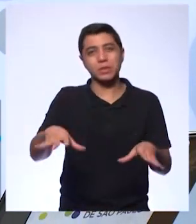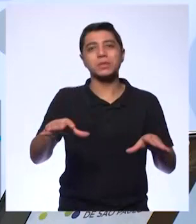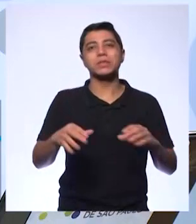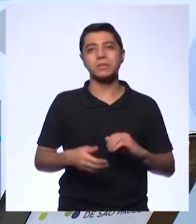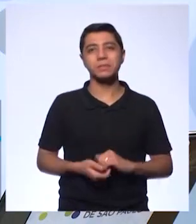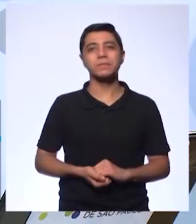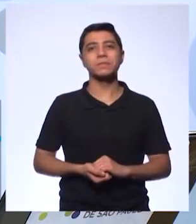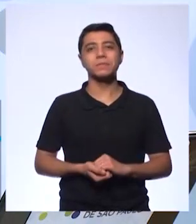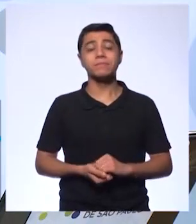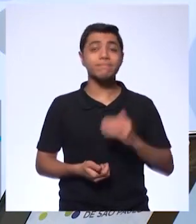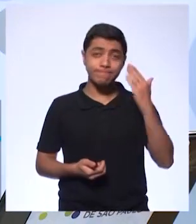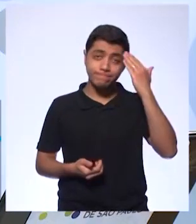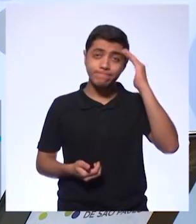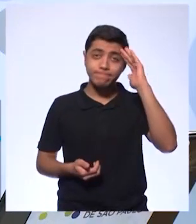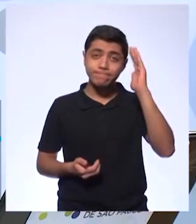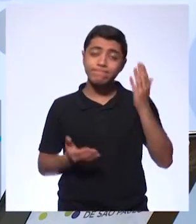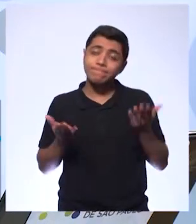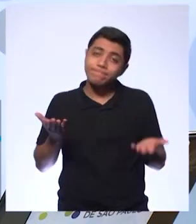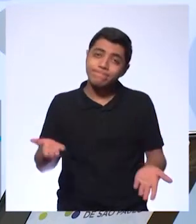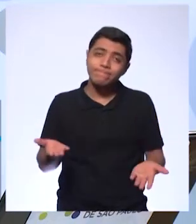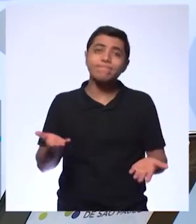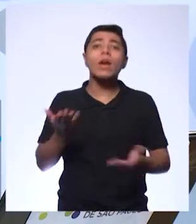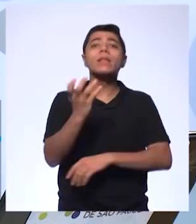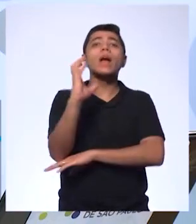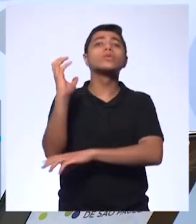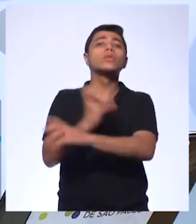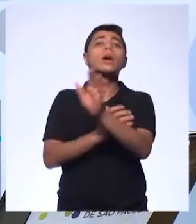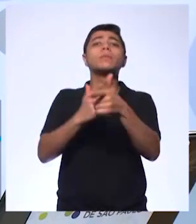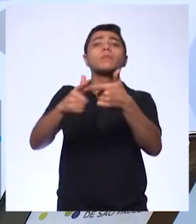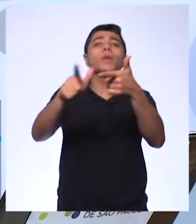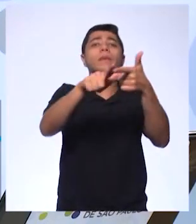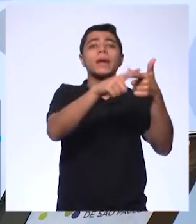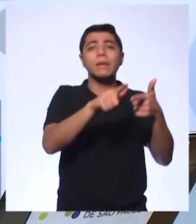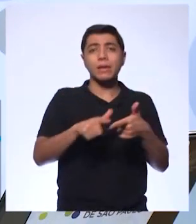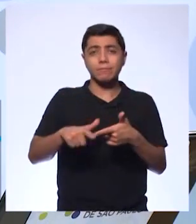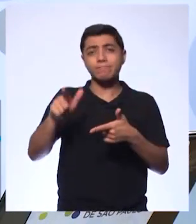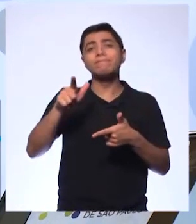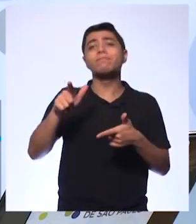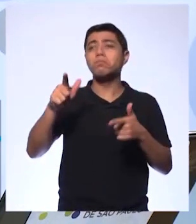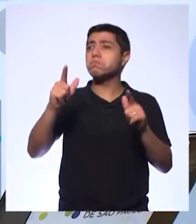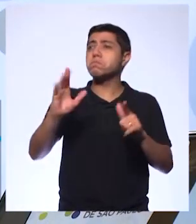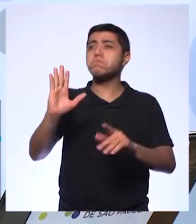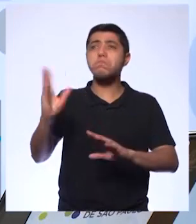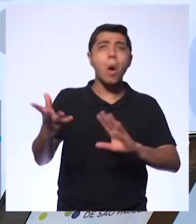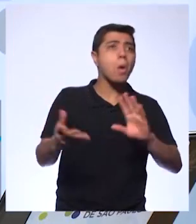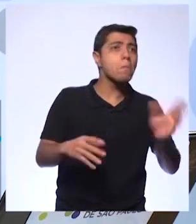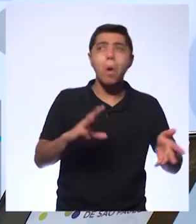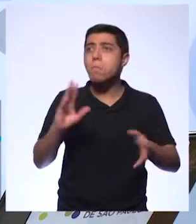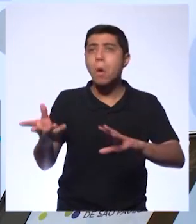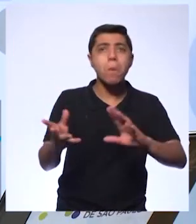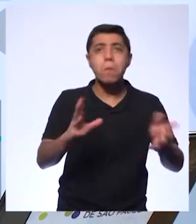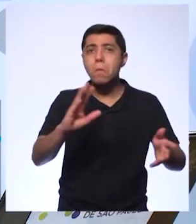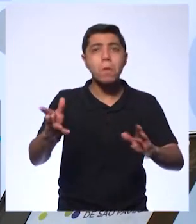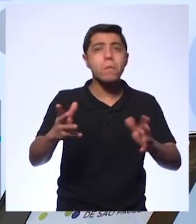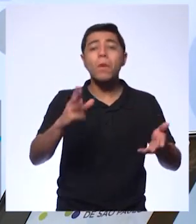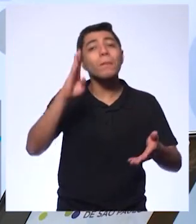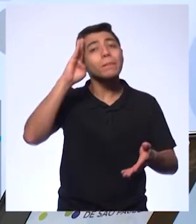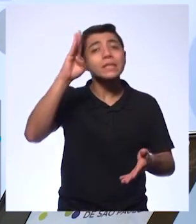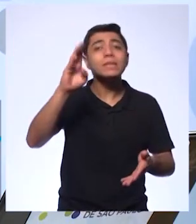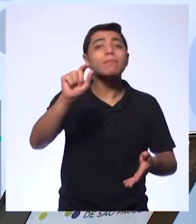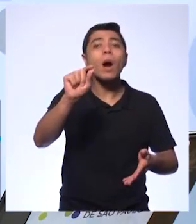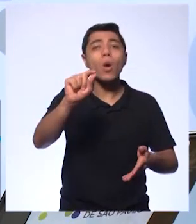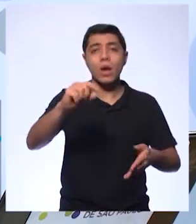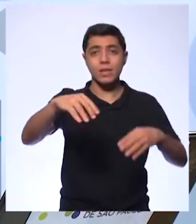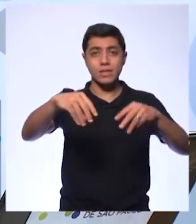aí dos desastres naturais, principalmente nessas questões aí de processos tectônicos ou